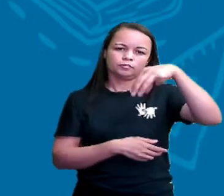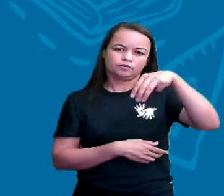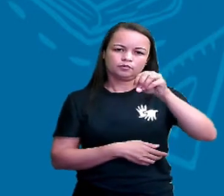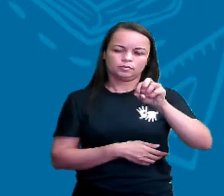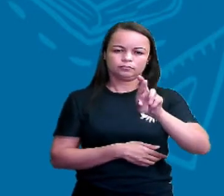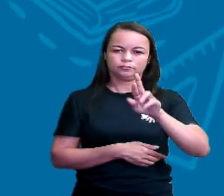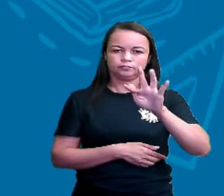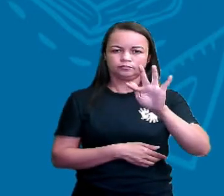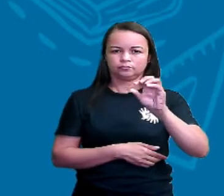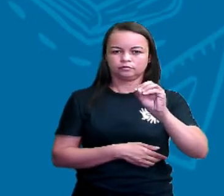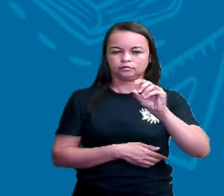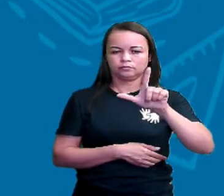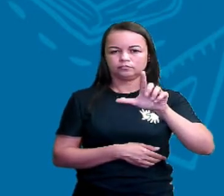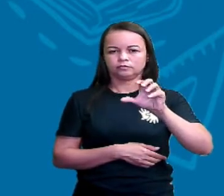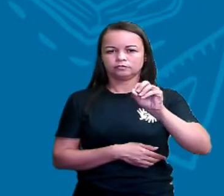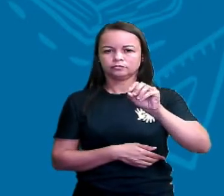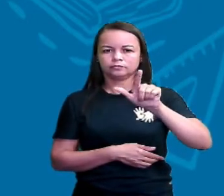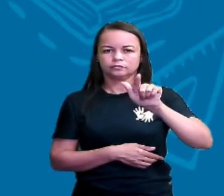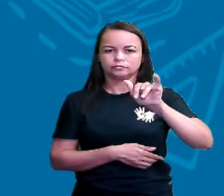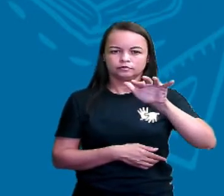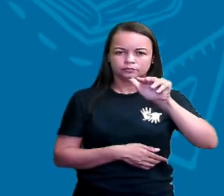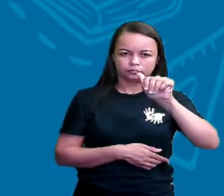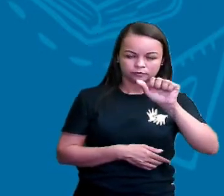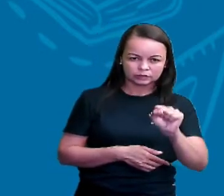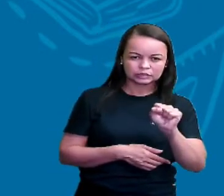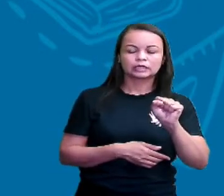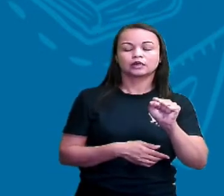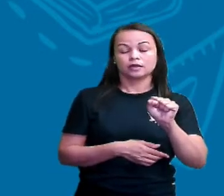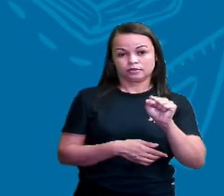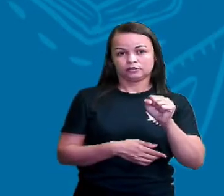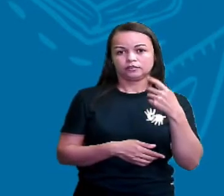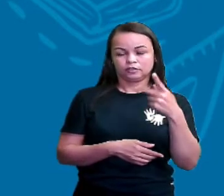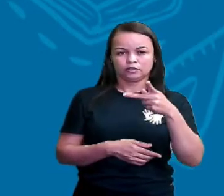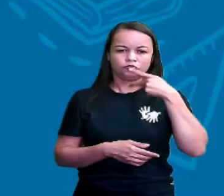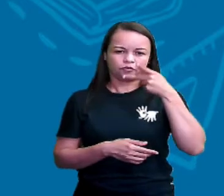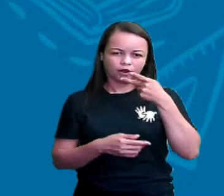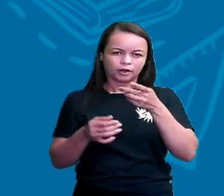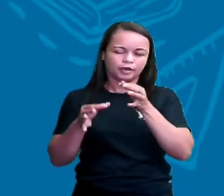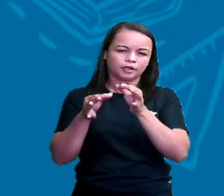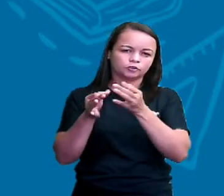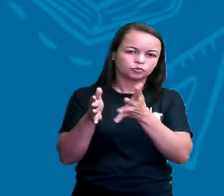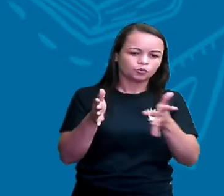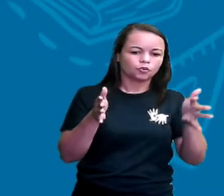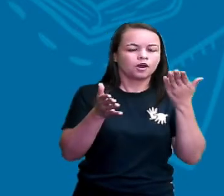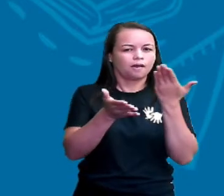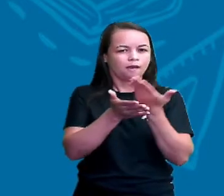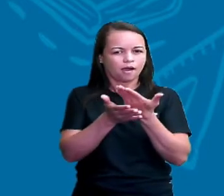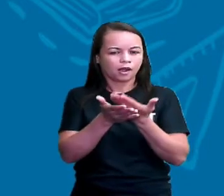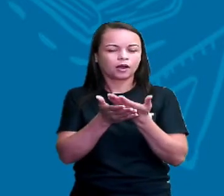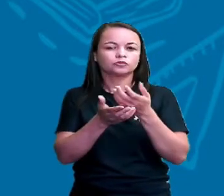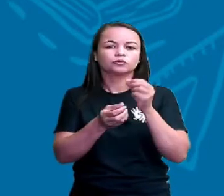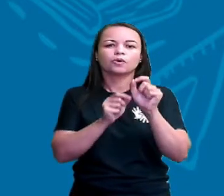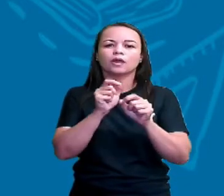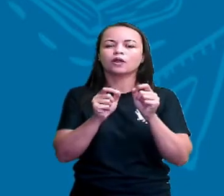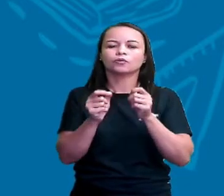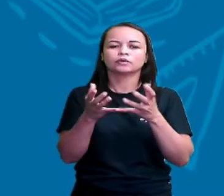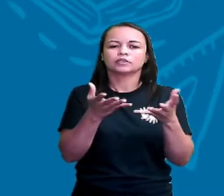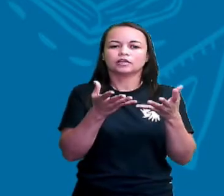para vocês ao longo da nossa aula que essas características morfológicas são as características do formato,